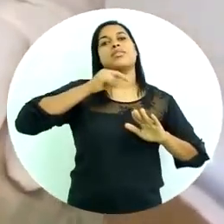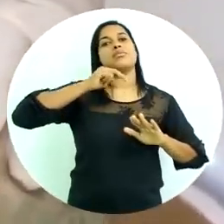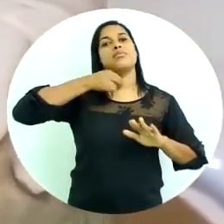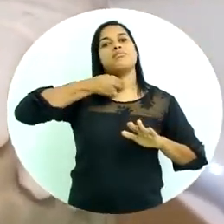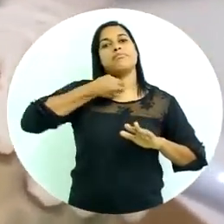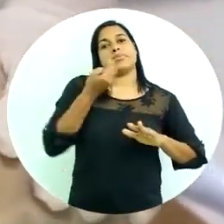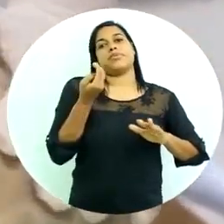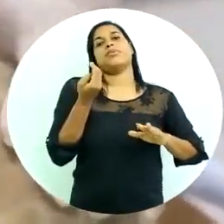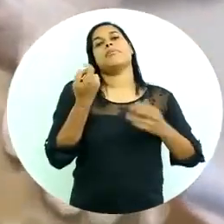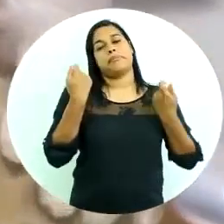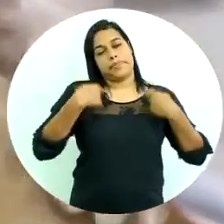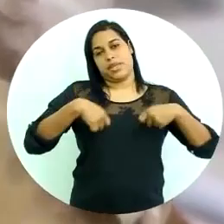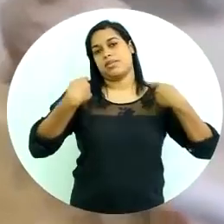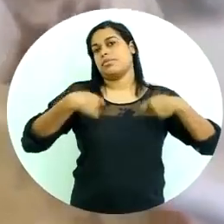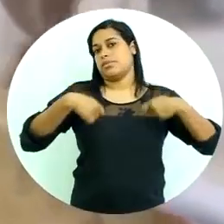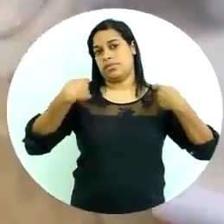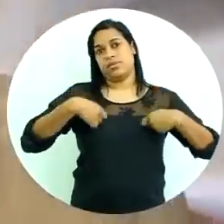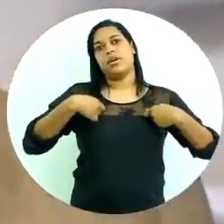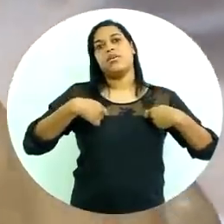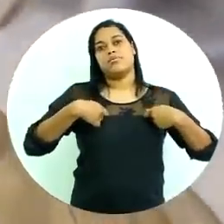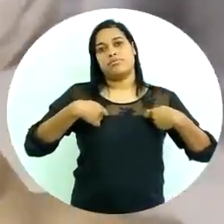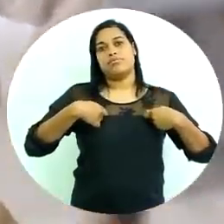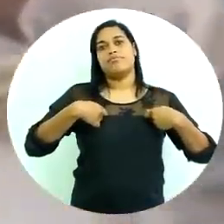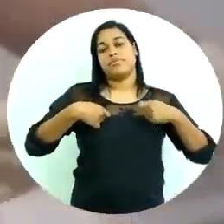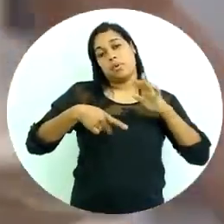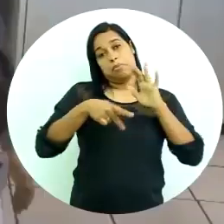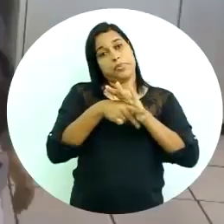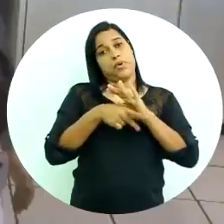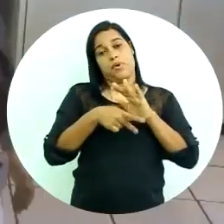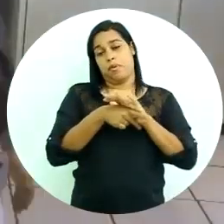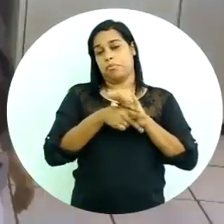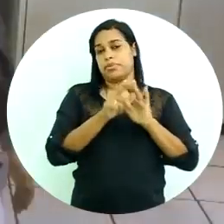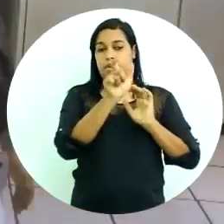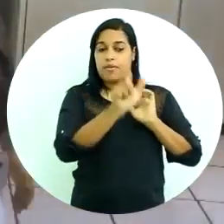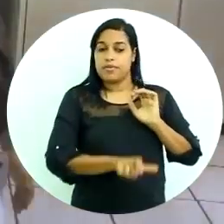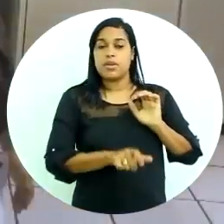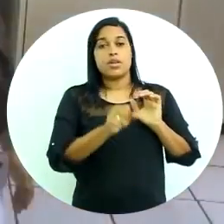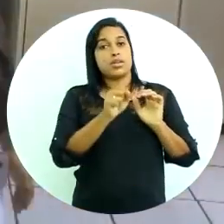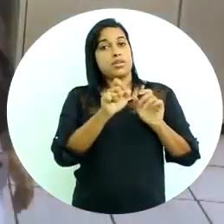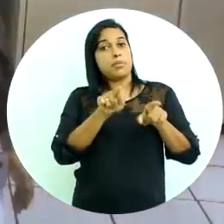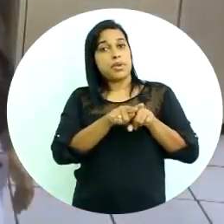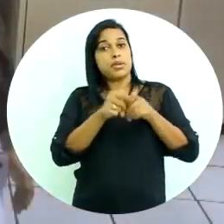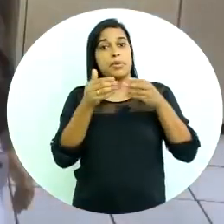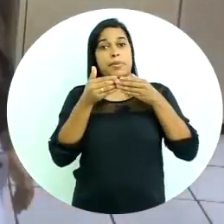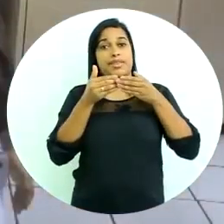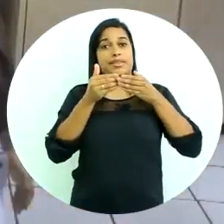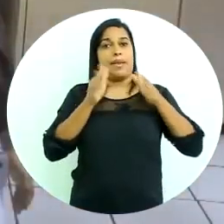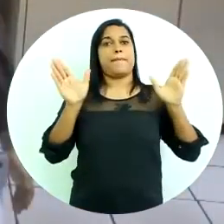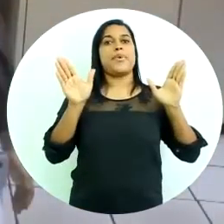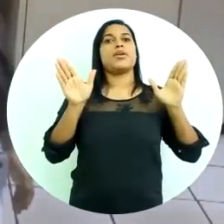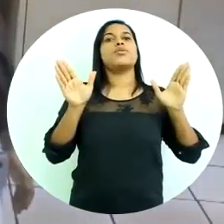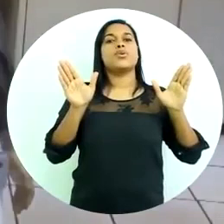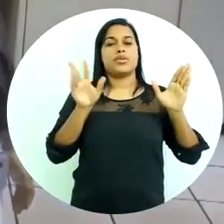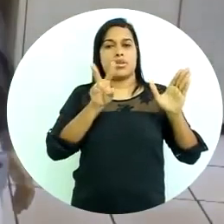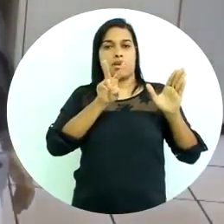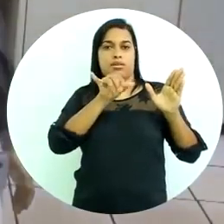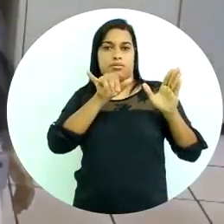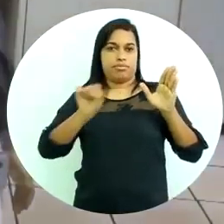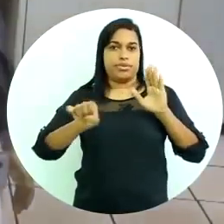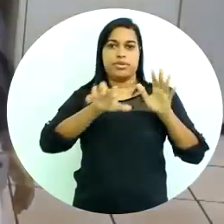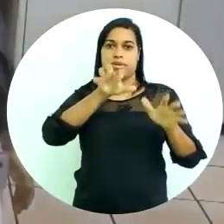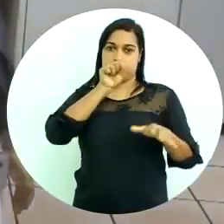estranho ou dessa secreção da boca da vítima para aí sim promover a abertura das vias